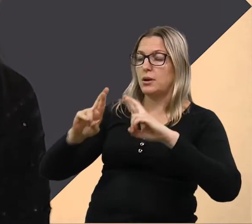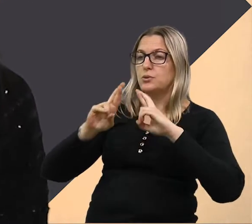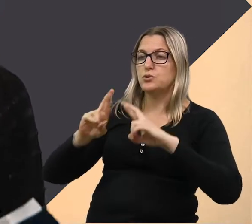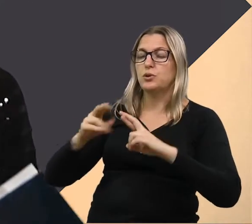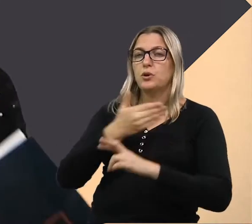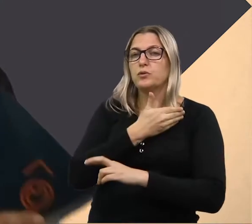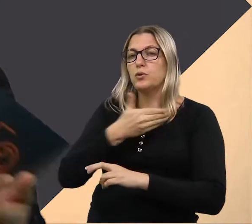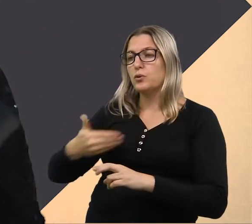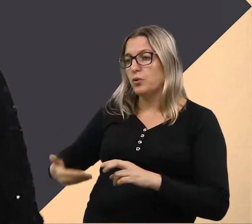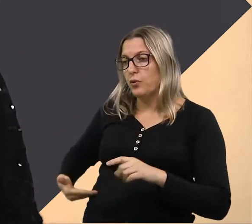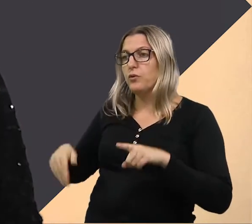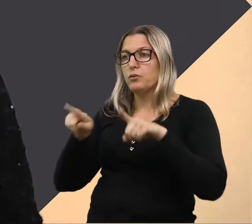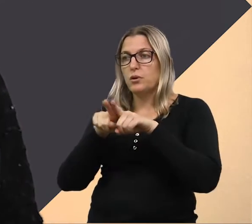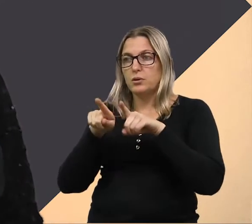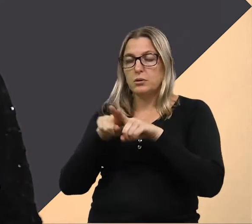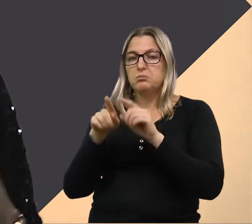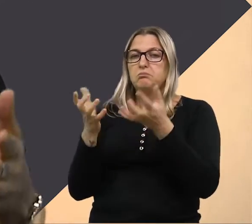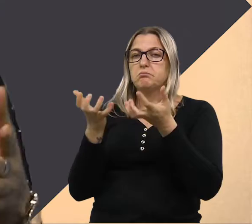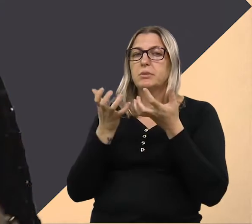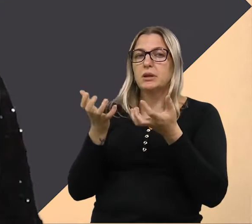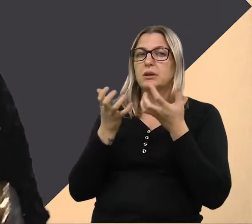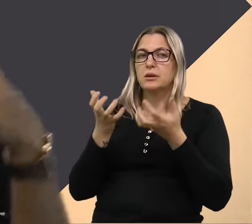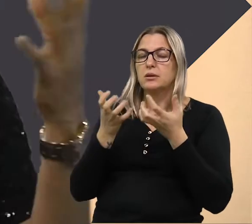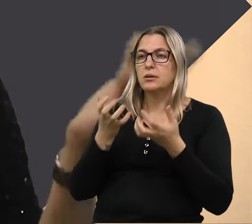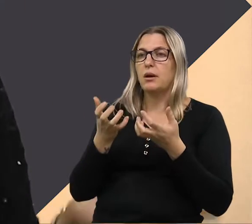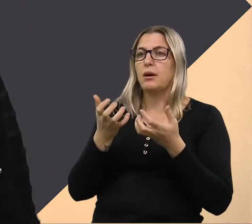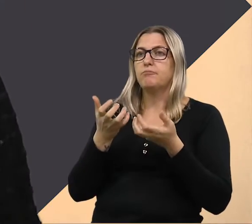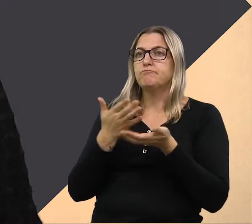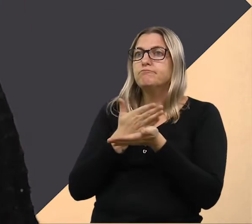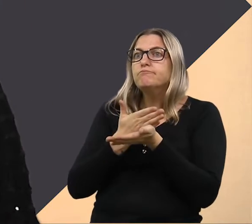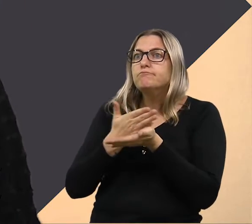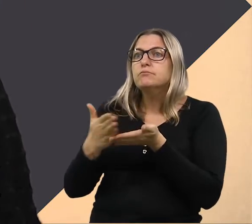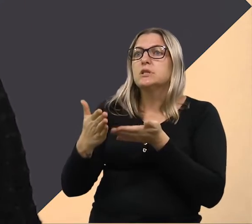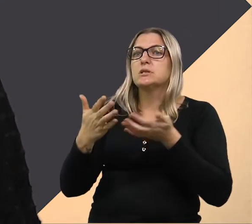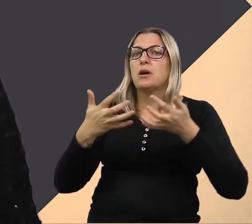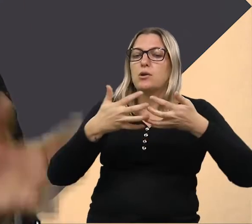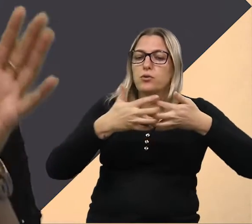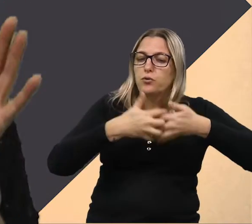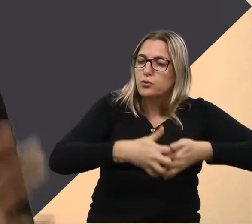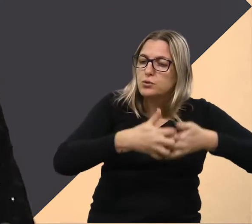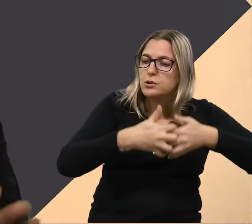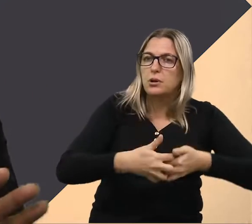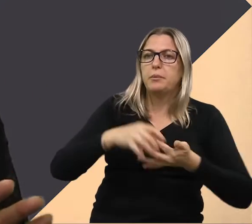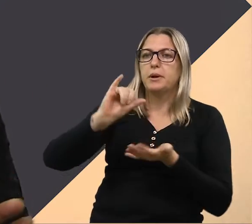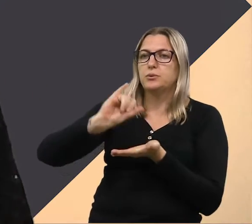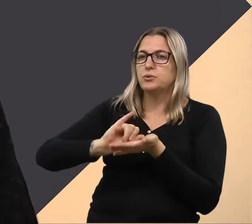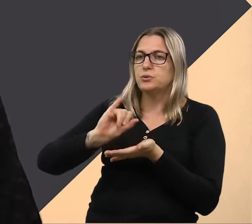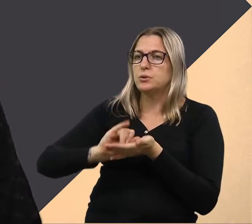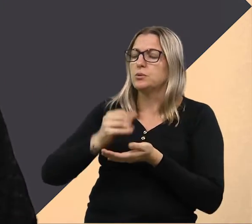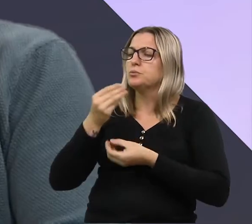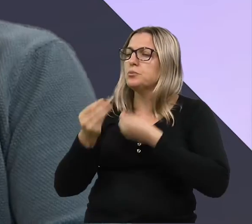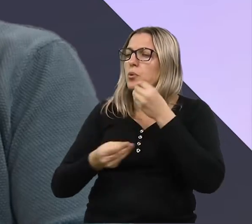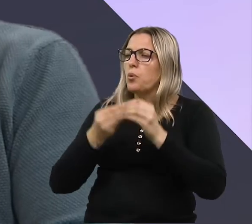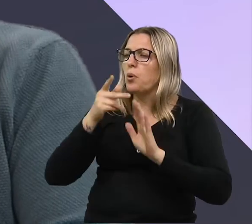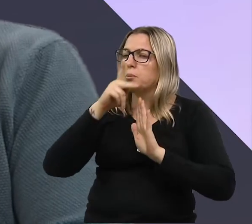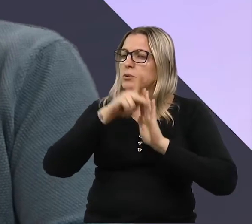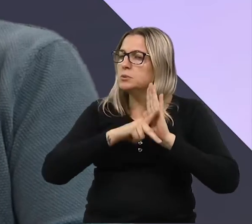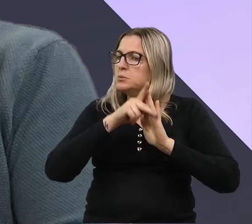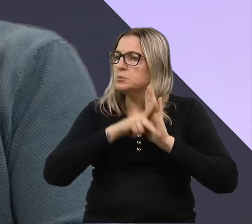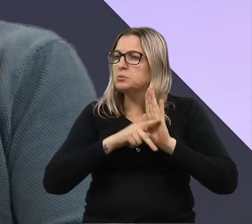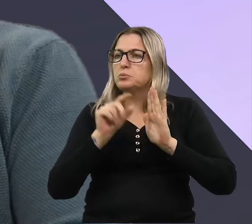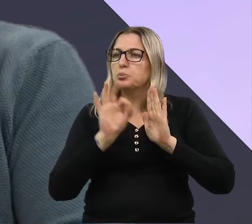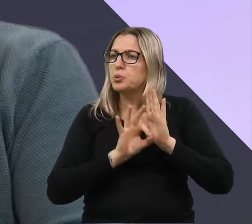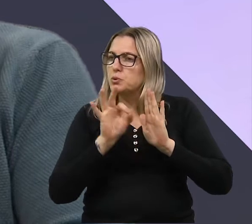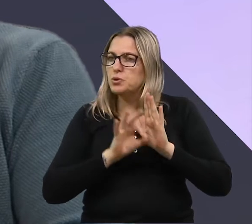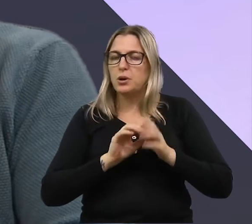seio do próprio governo em se colocar em funcionamento o dia como é que tá esse projeto que turma